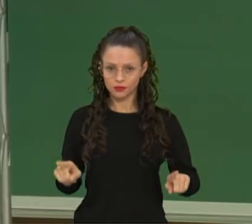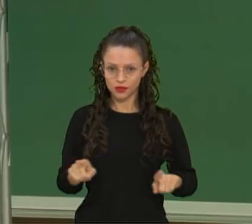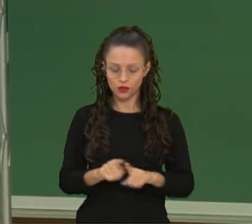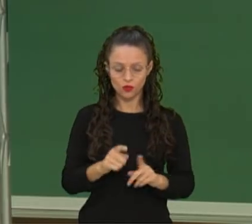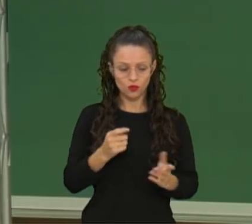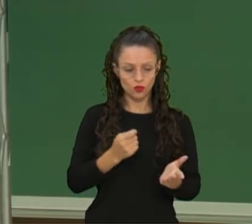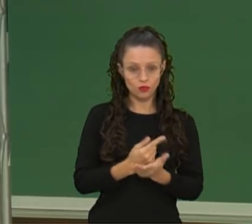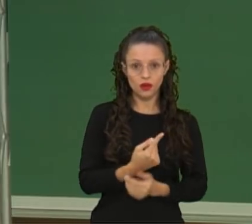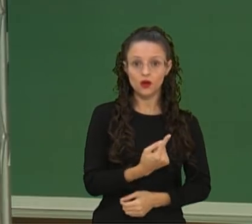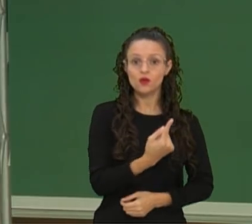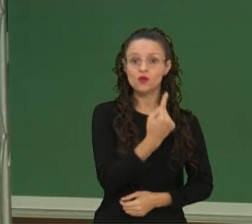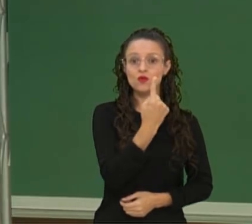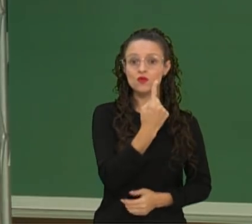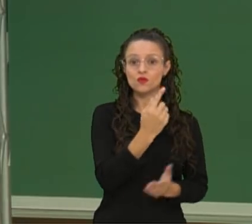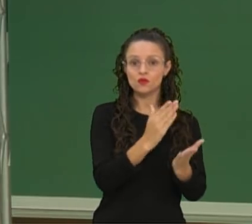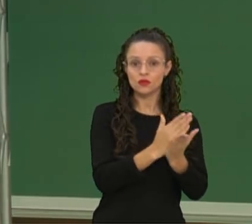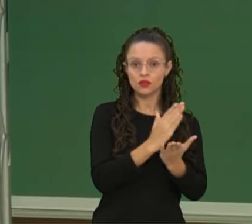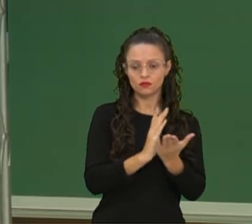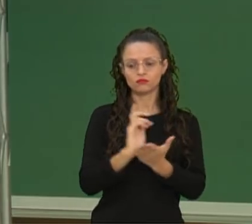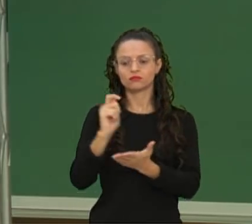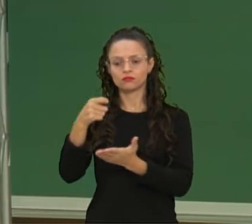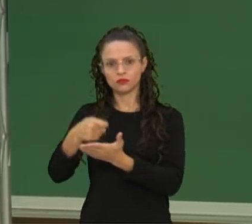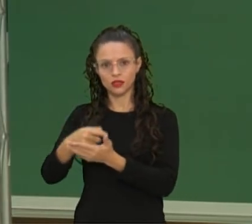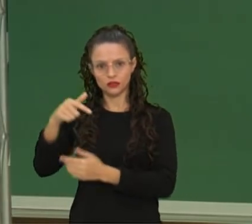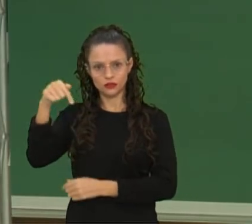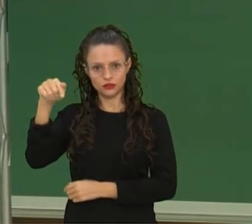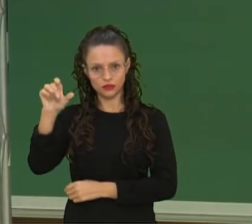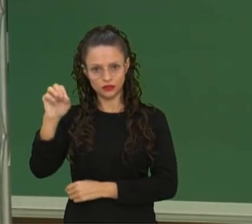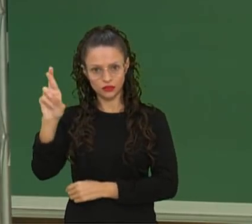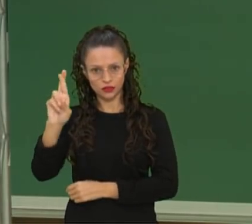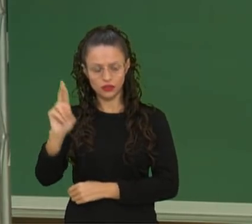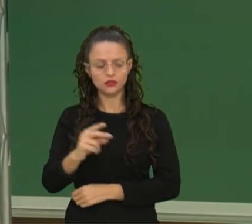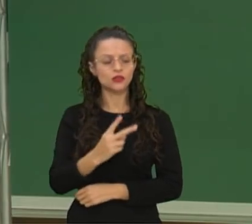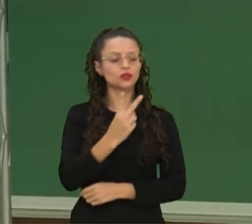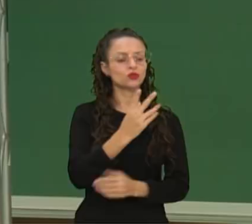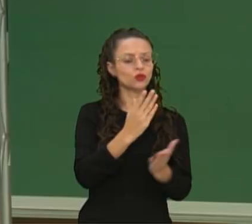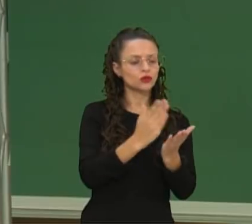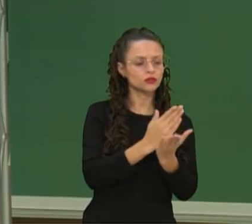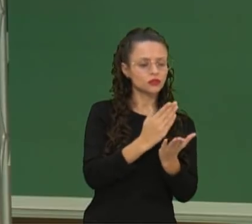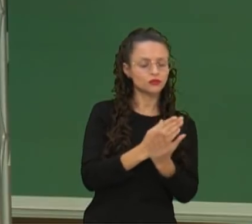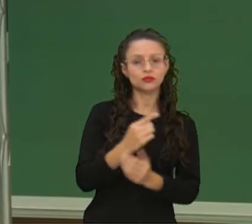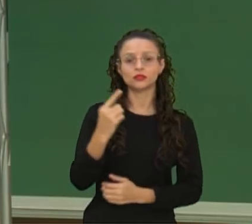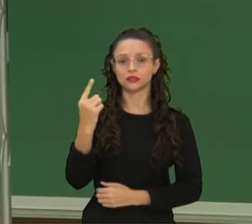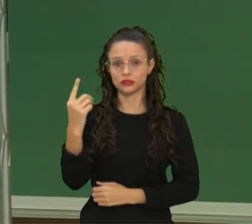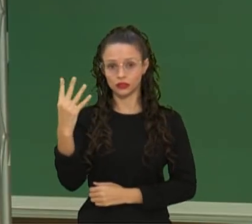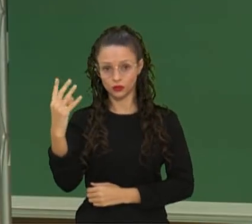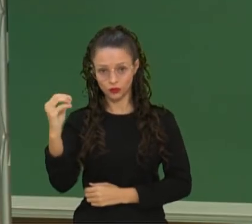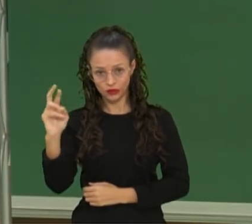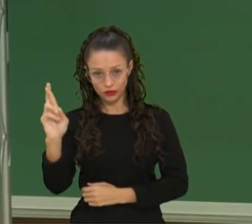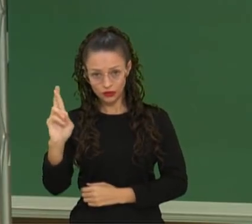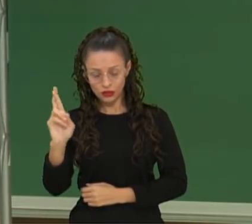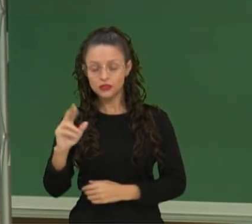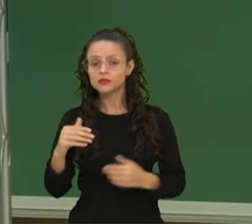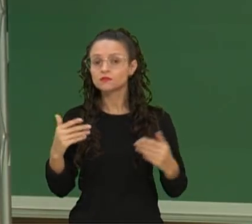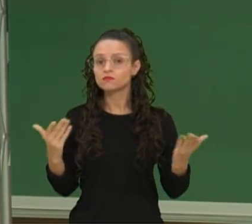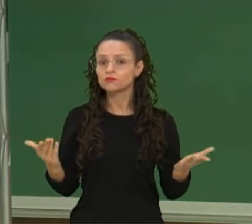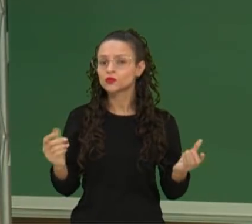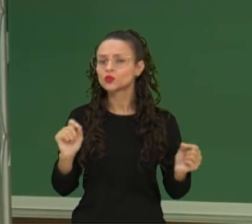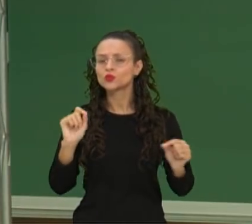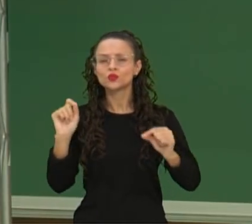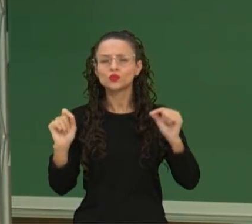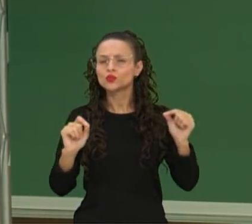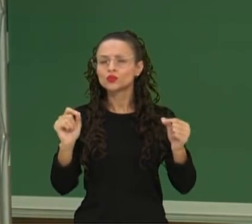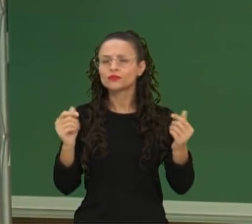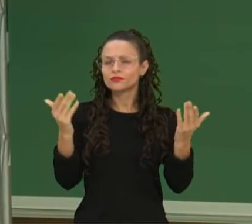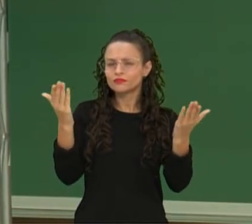livro, então eu pago R$ 70 por ele. Se são 2 livros, R$ 140, O que eu estou fazendo aqui?